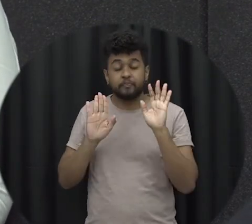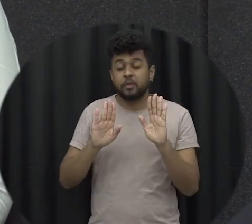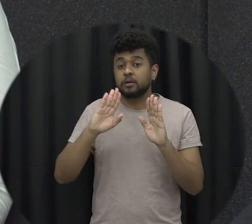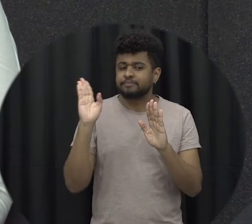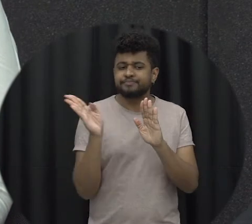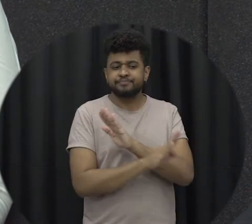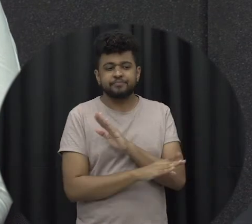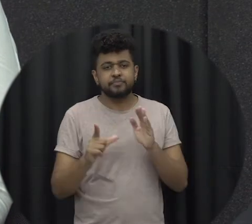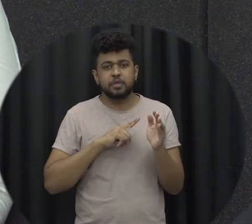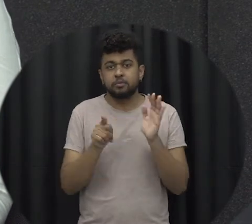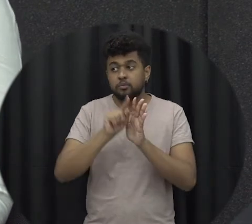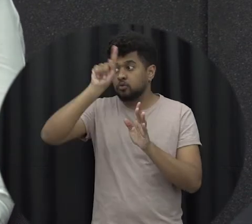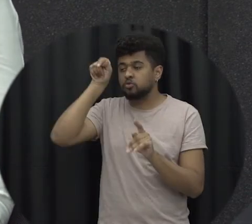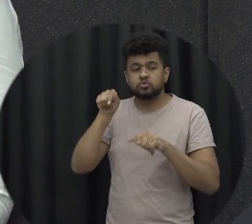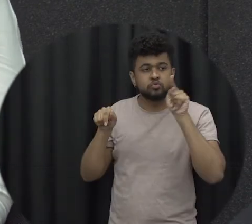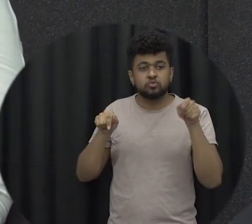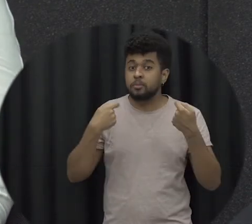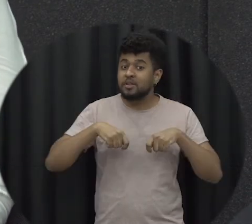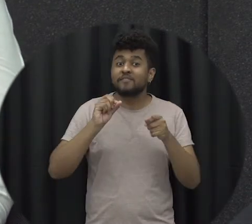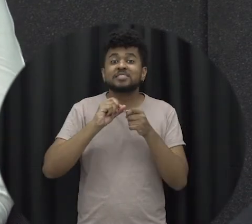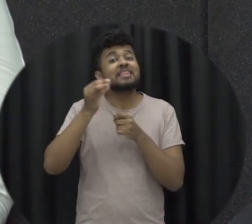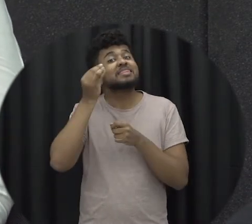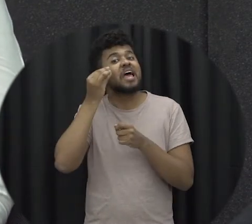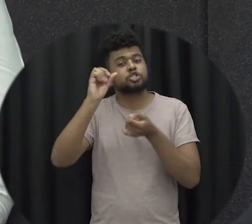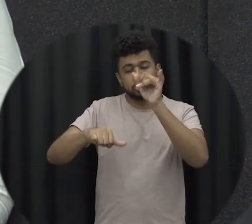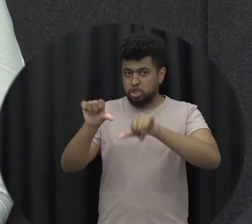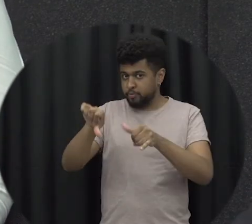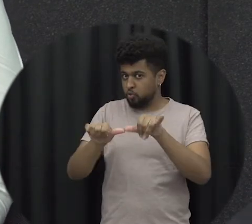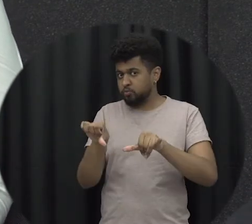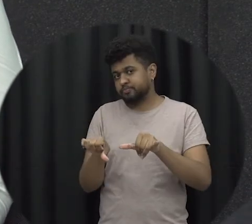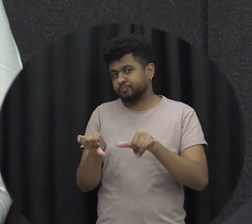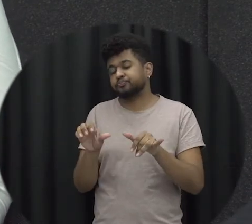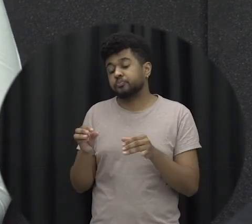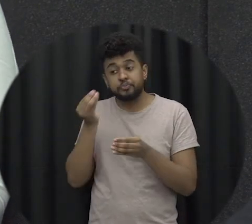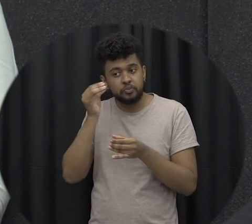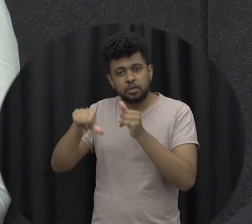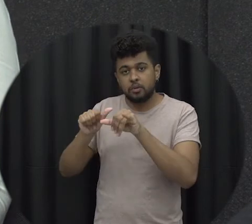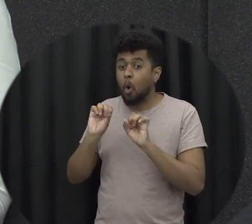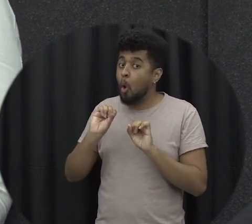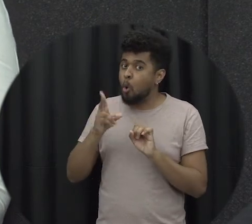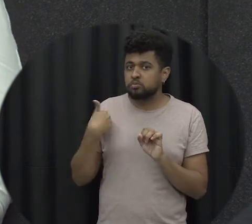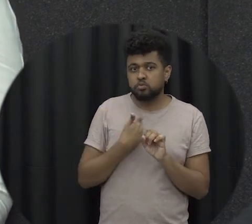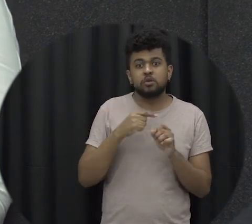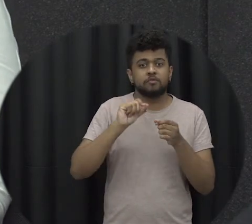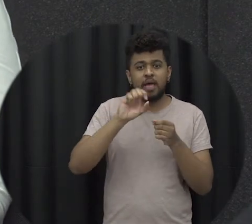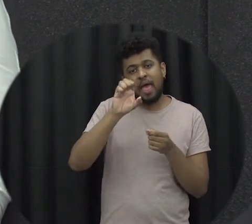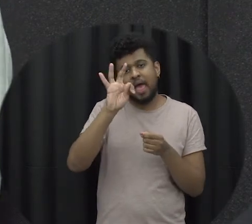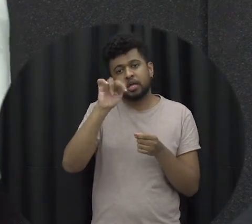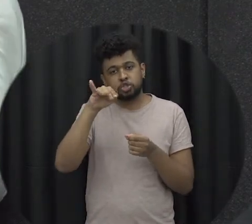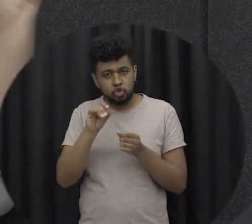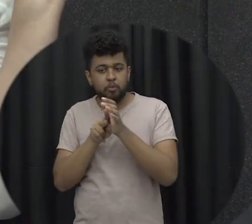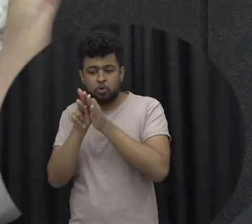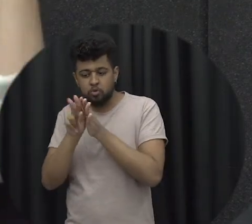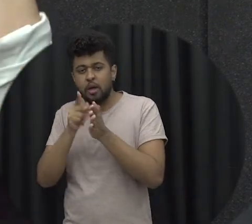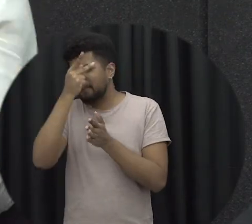sair da escala da dúvida, tem que fazer teste químico. Então, ou a gente parte do princípio da etnobiologia,